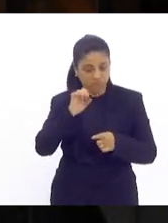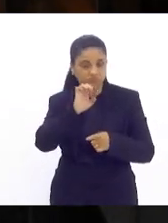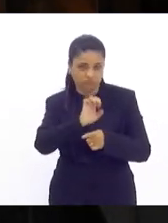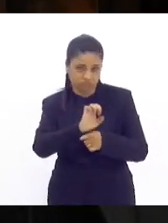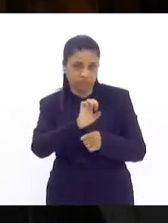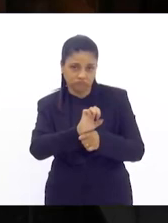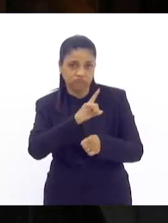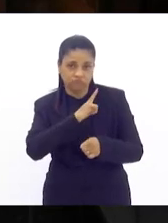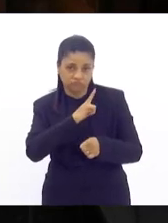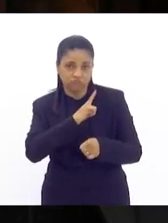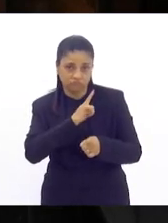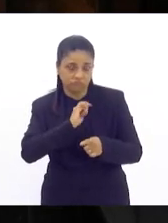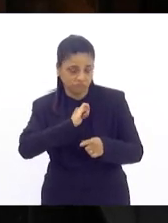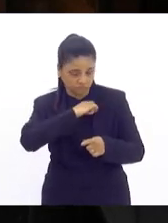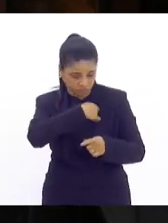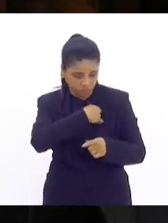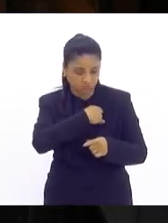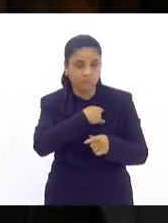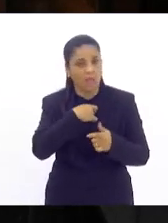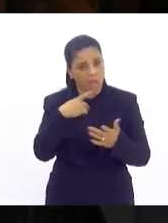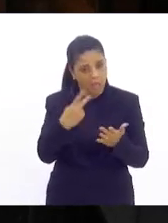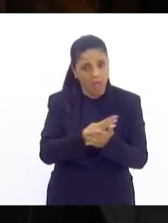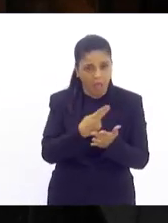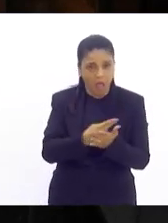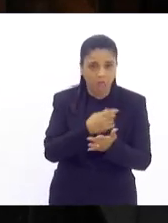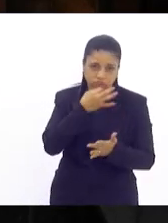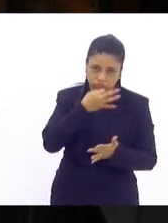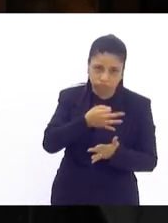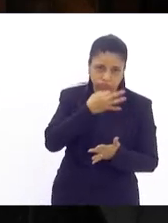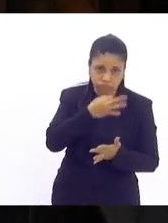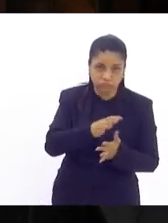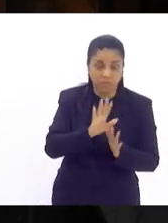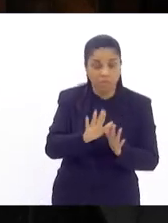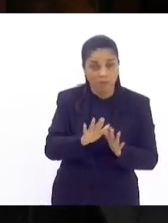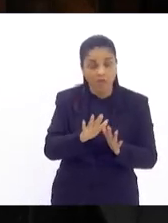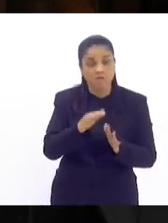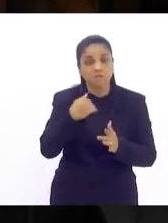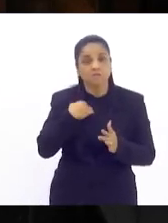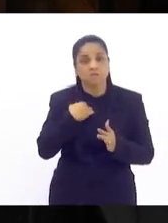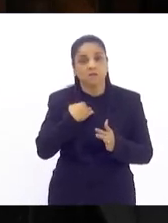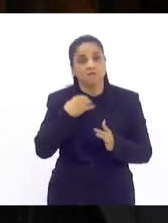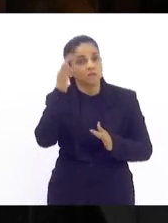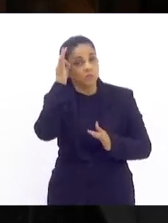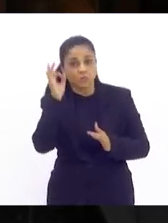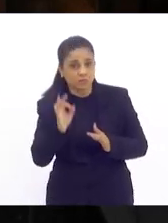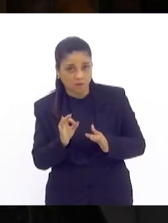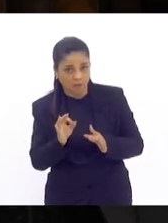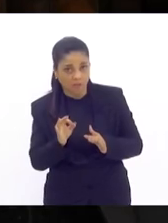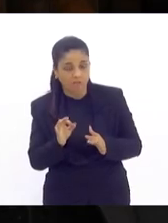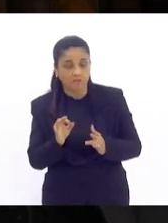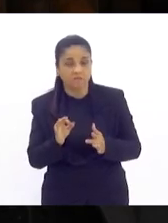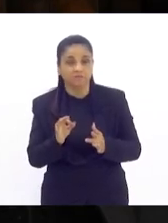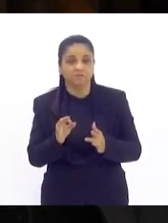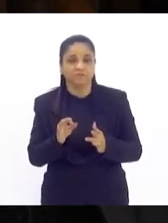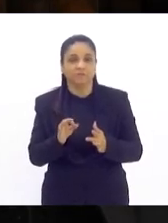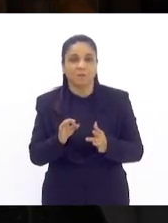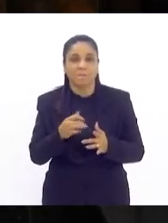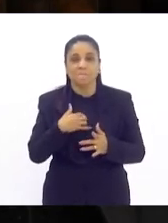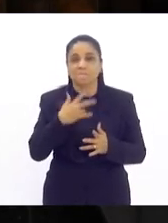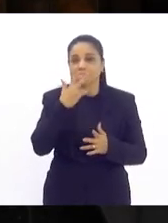erra ele fiscaliza e critica mas muitas vezes é até mal compreendido porque parece um